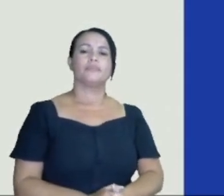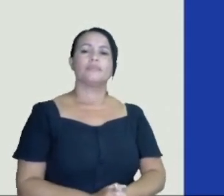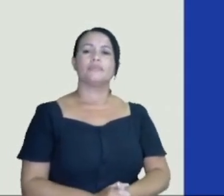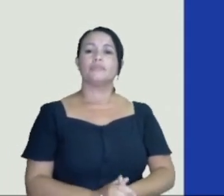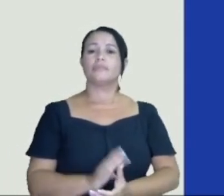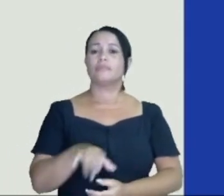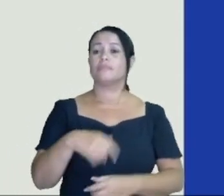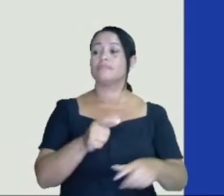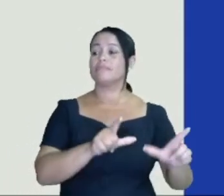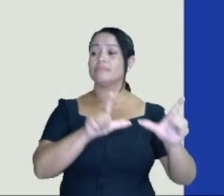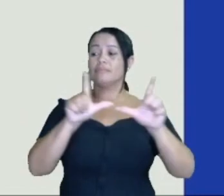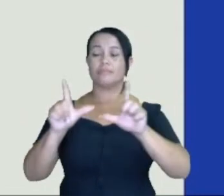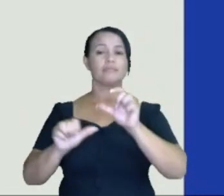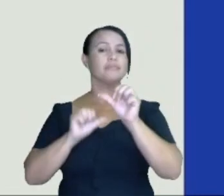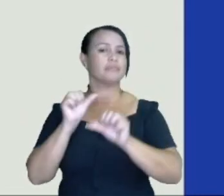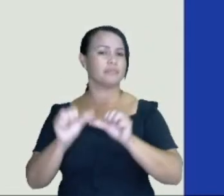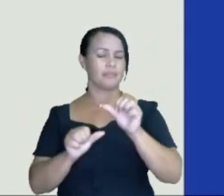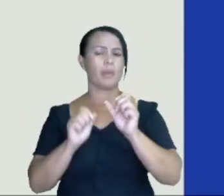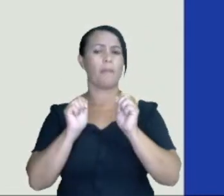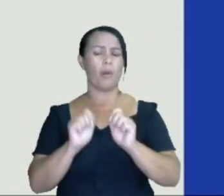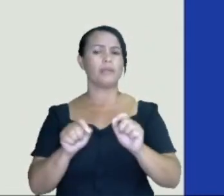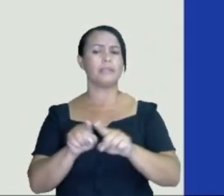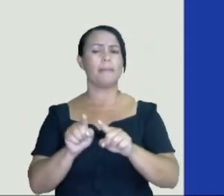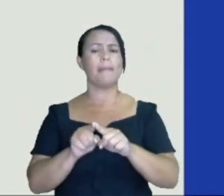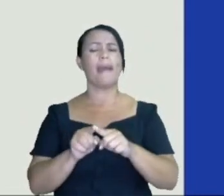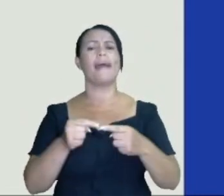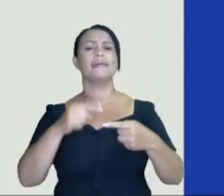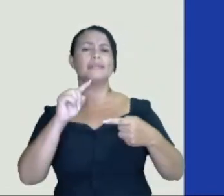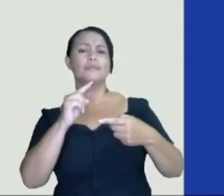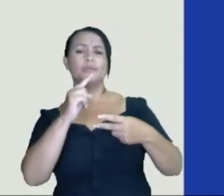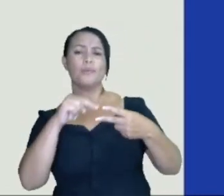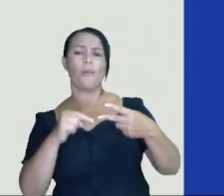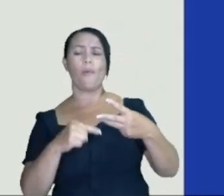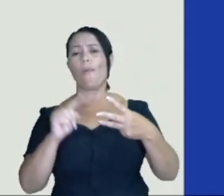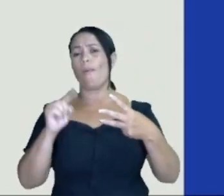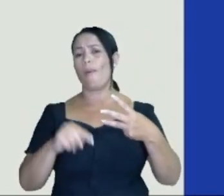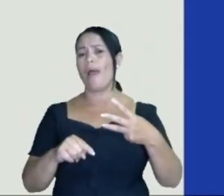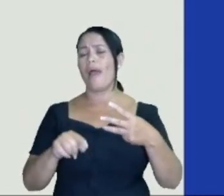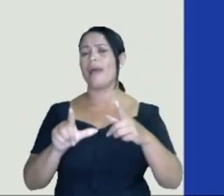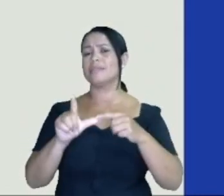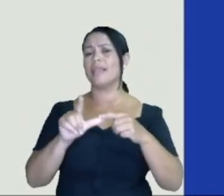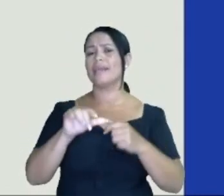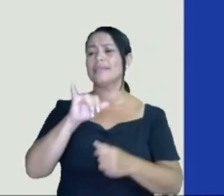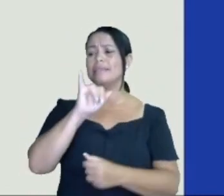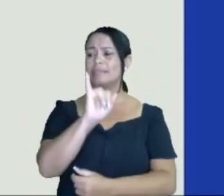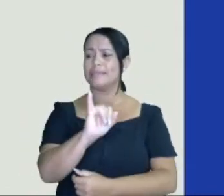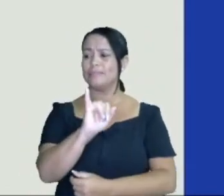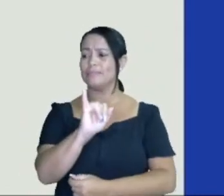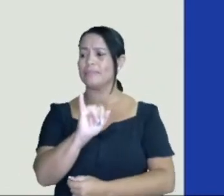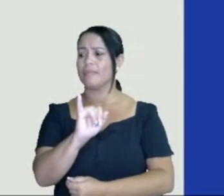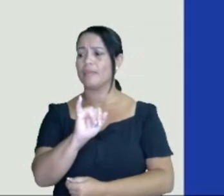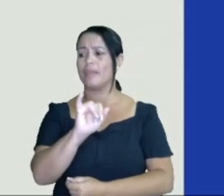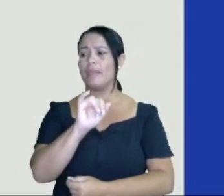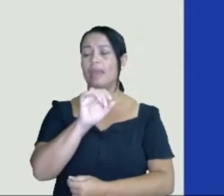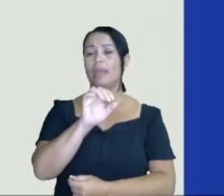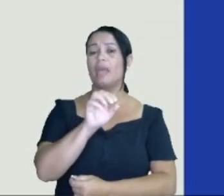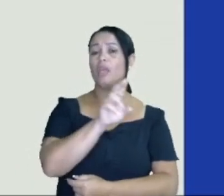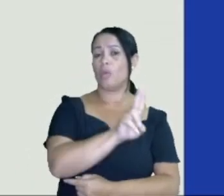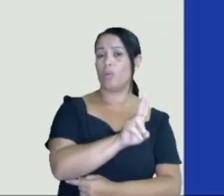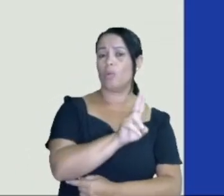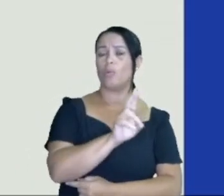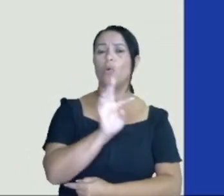Vamos para a próxima mudança? Acentua-se as letras I e U